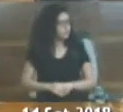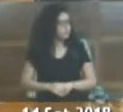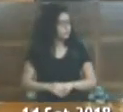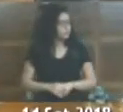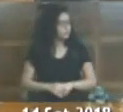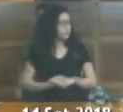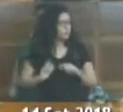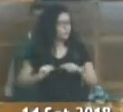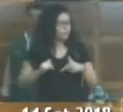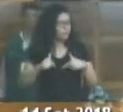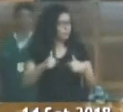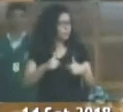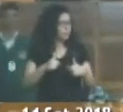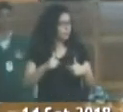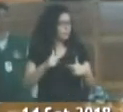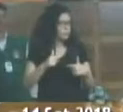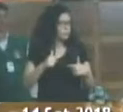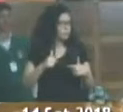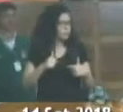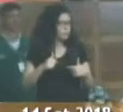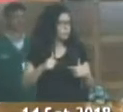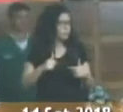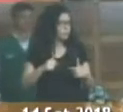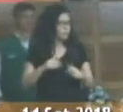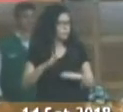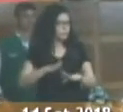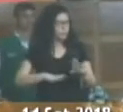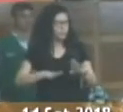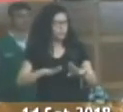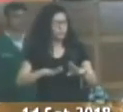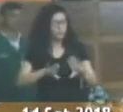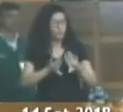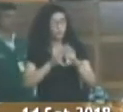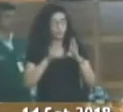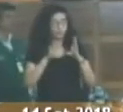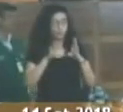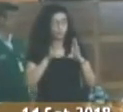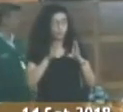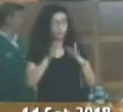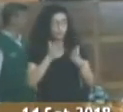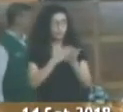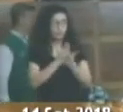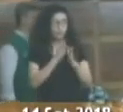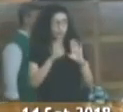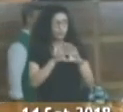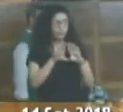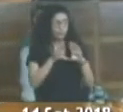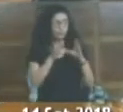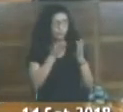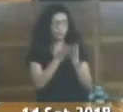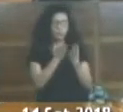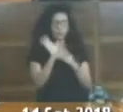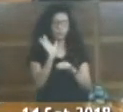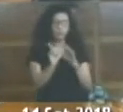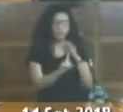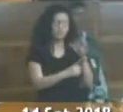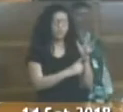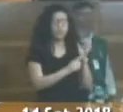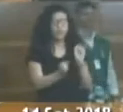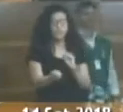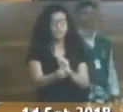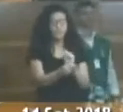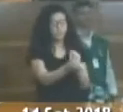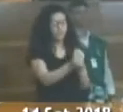com uma operação de alguns órgãos ambientais em que, de uma forma muito aleatória,